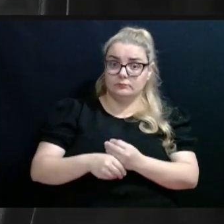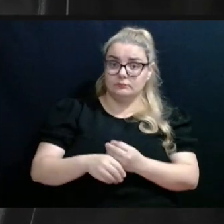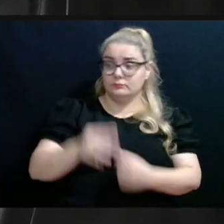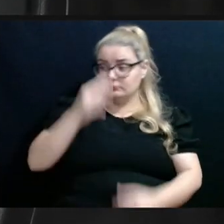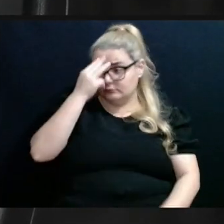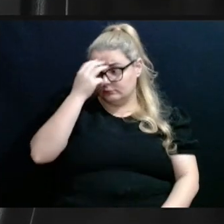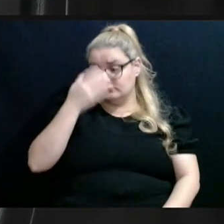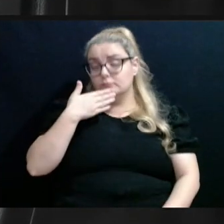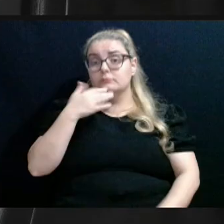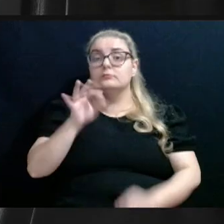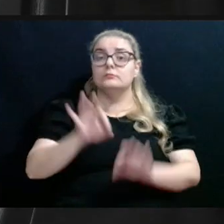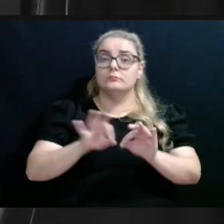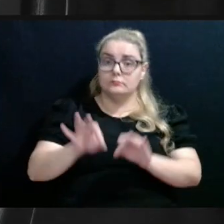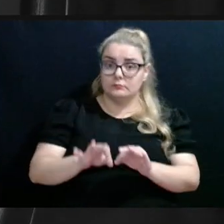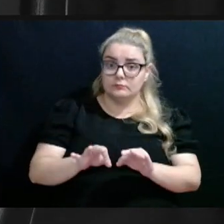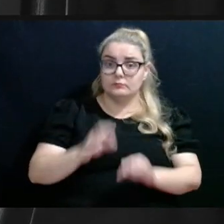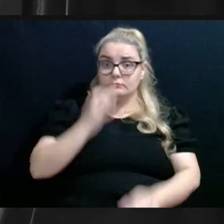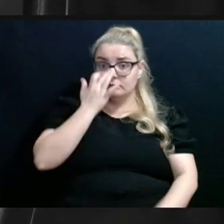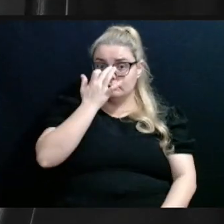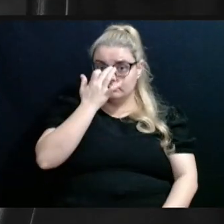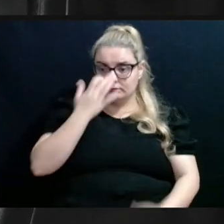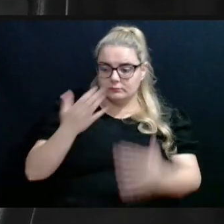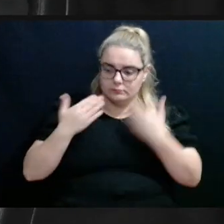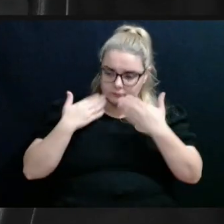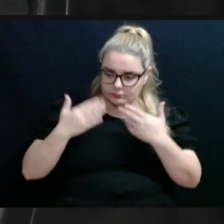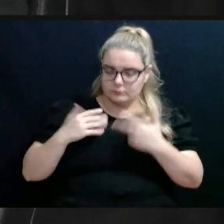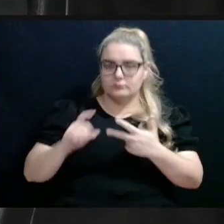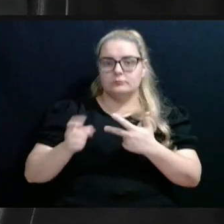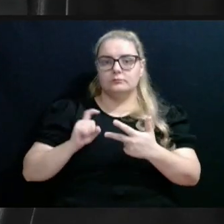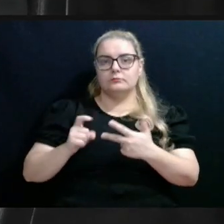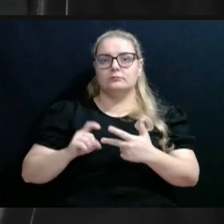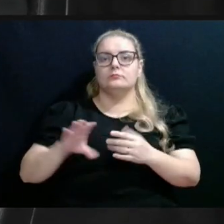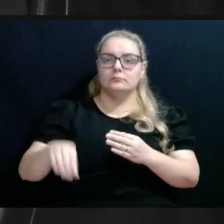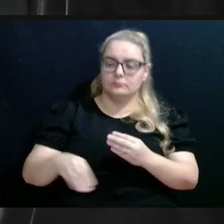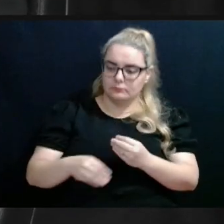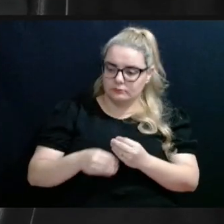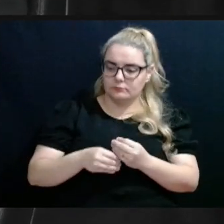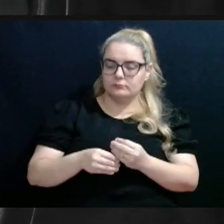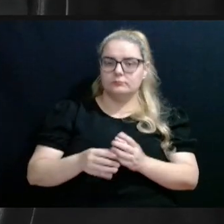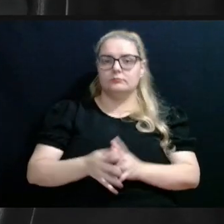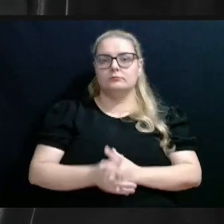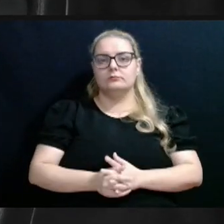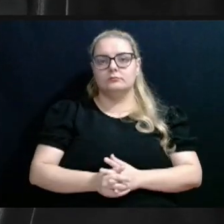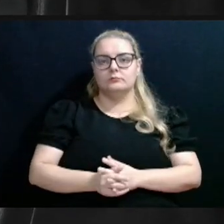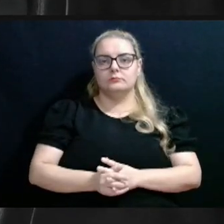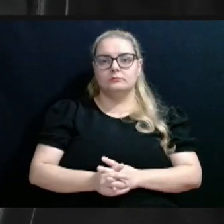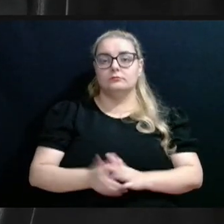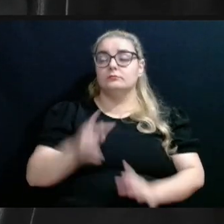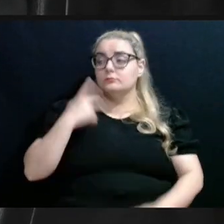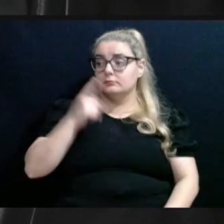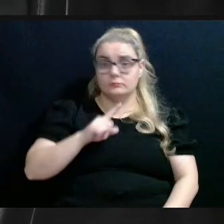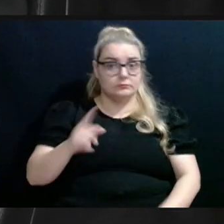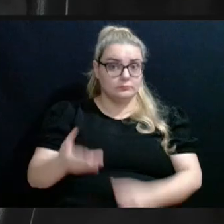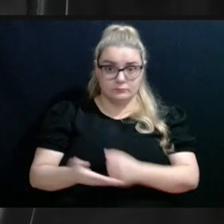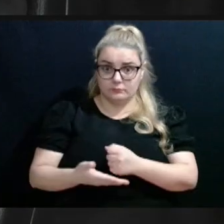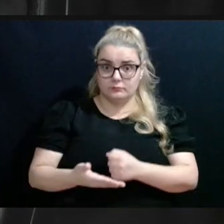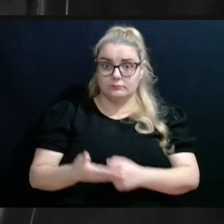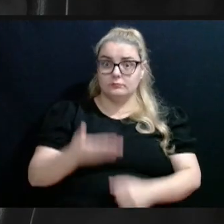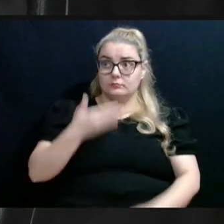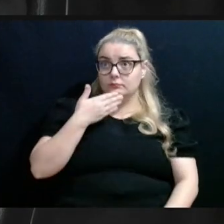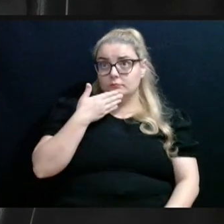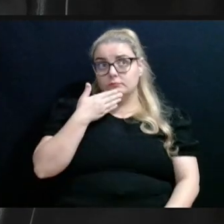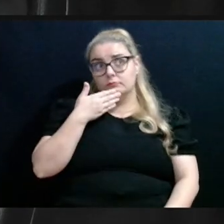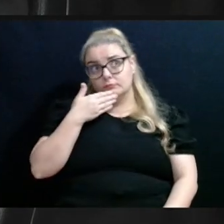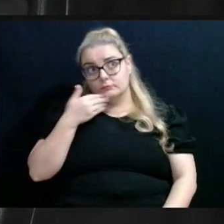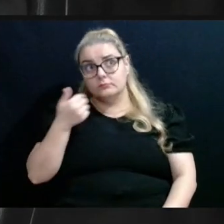projeto. Tivemos que falar com o executivo que aquela emenda do vereador, que não é da base, iria